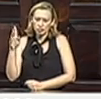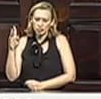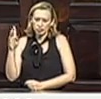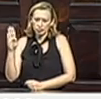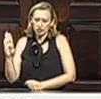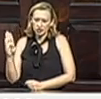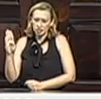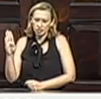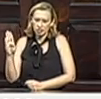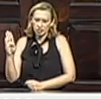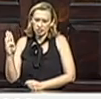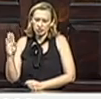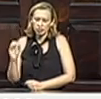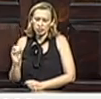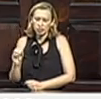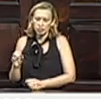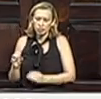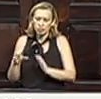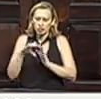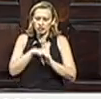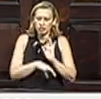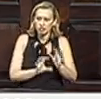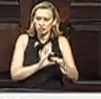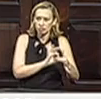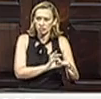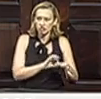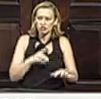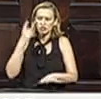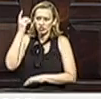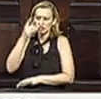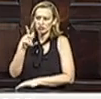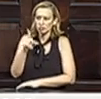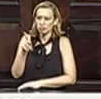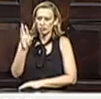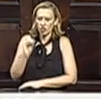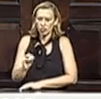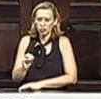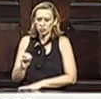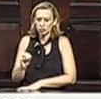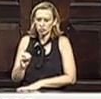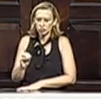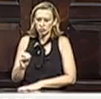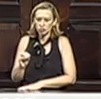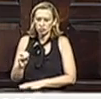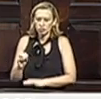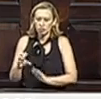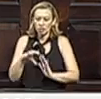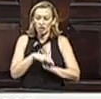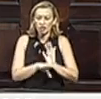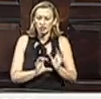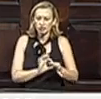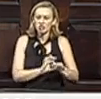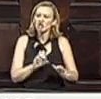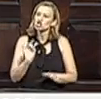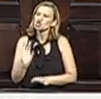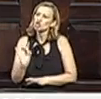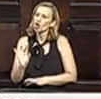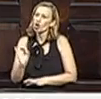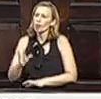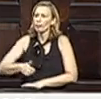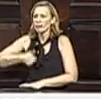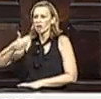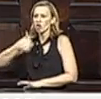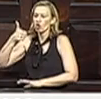dessa emenda do deputado Paulo Ramos. Na realidade, a emenda só melhora